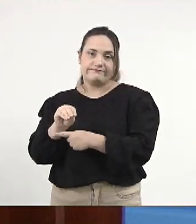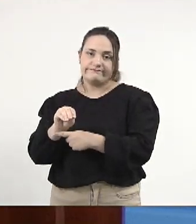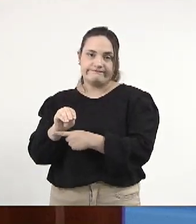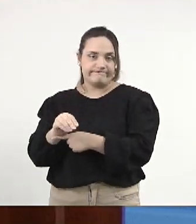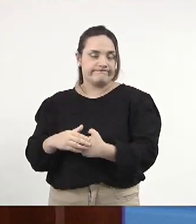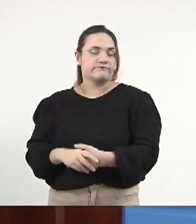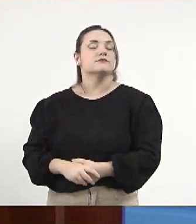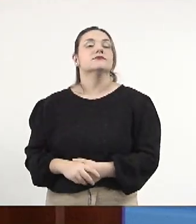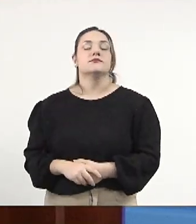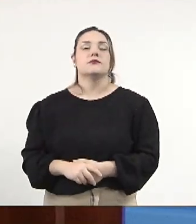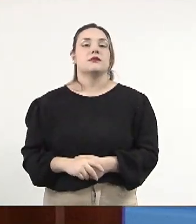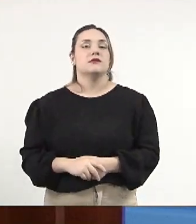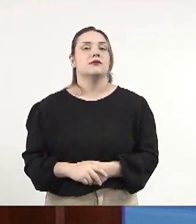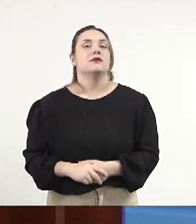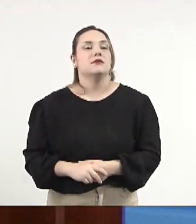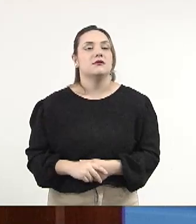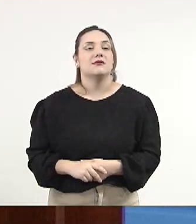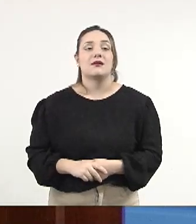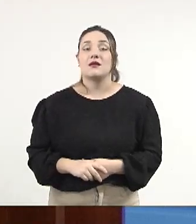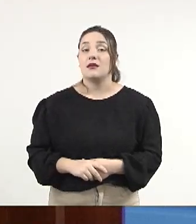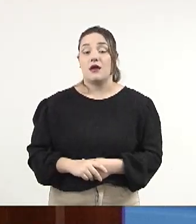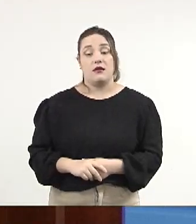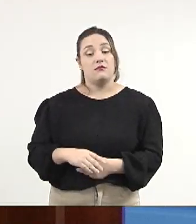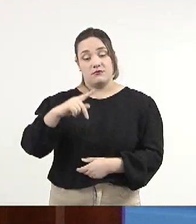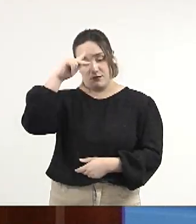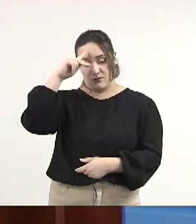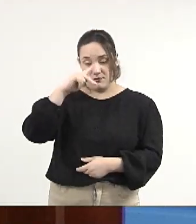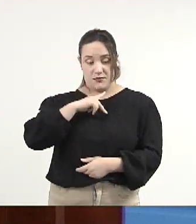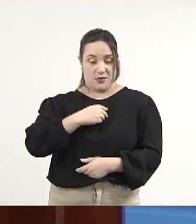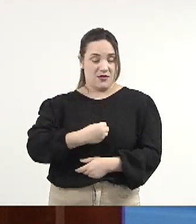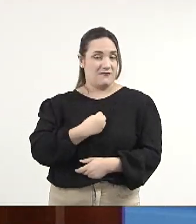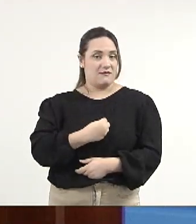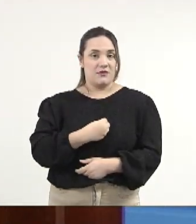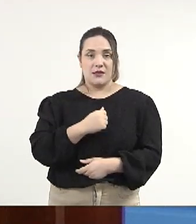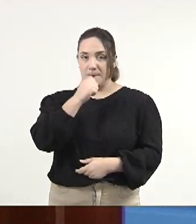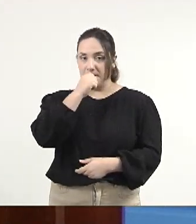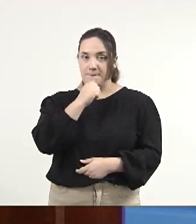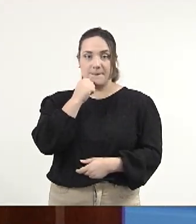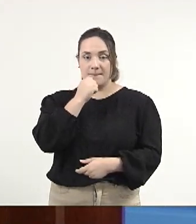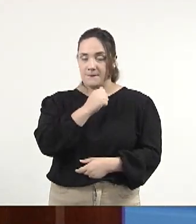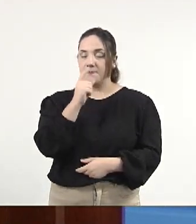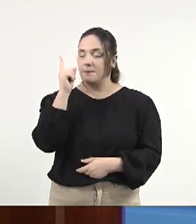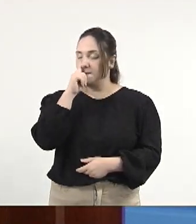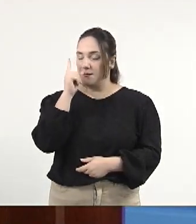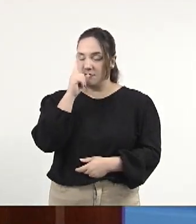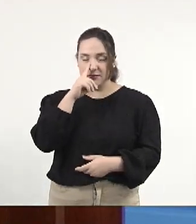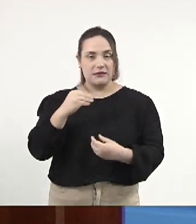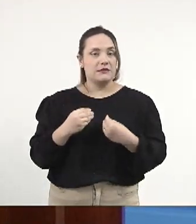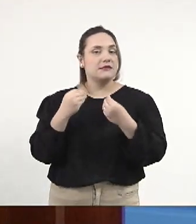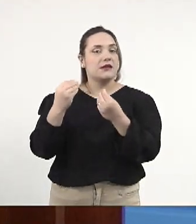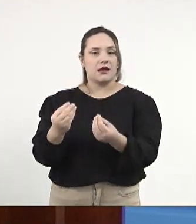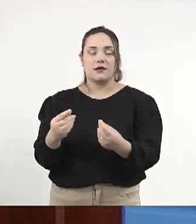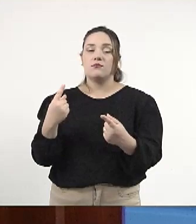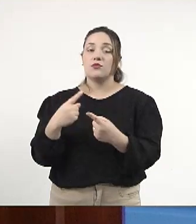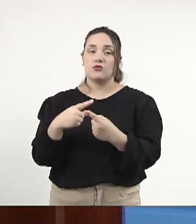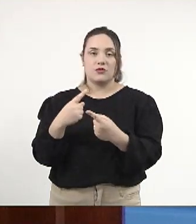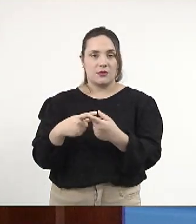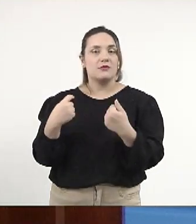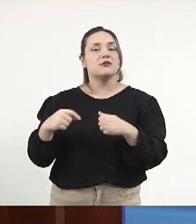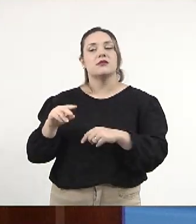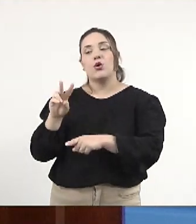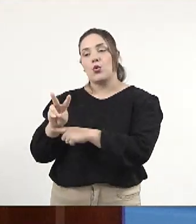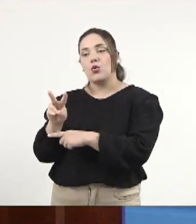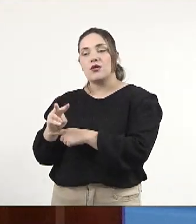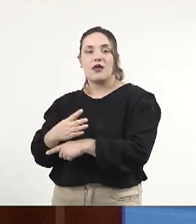e essas mães têm que abrir mão da sua própria vida para cuidar desses